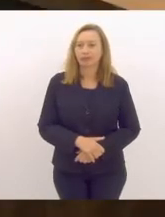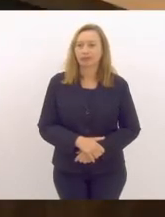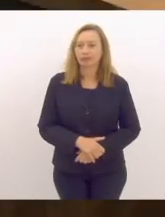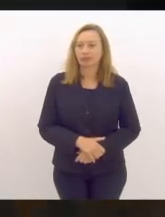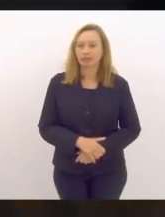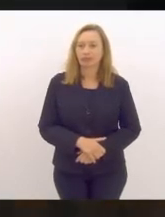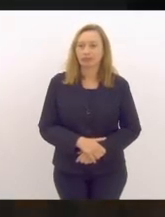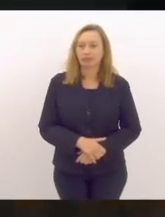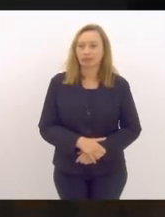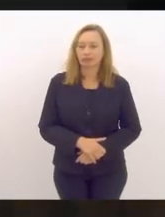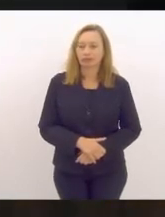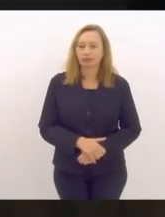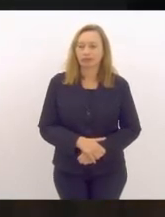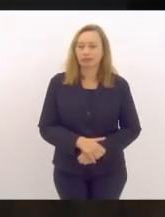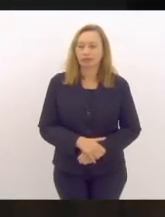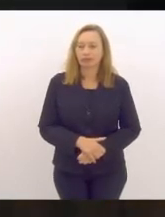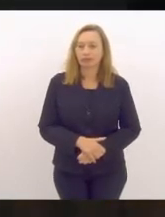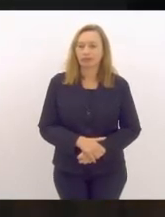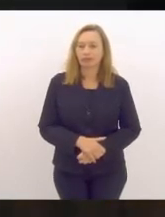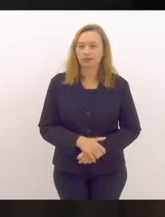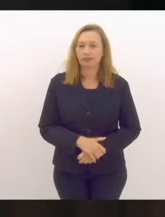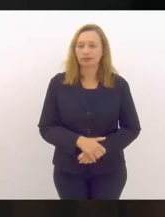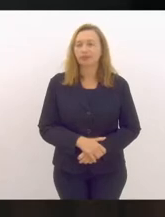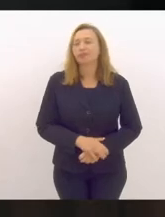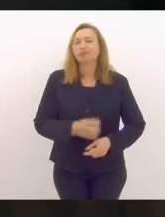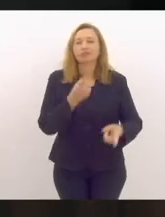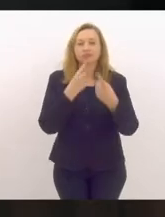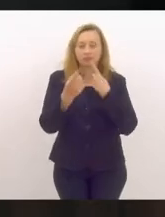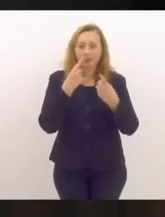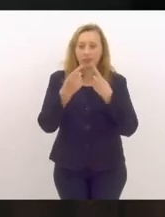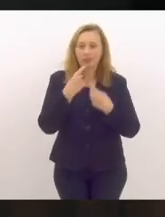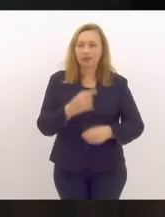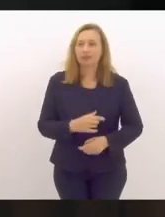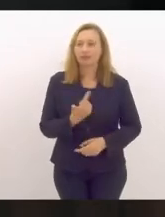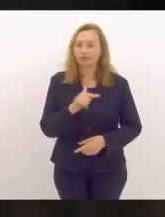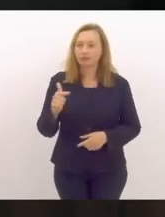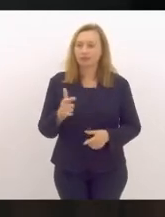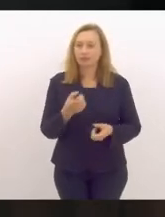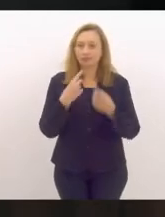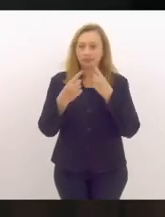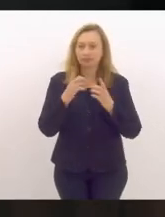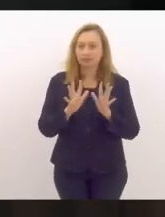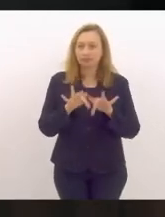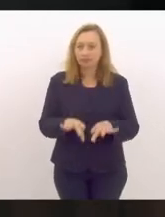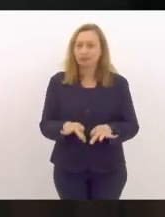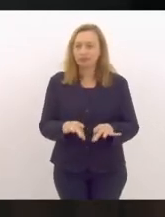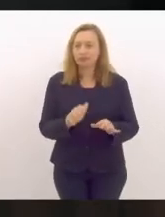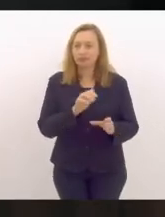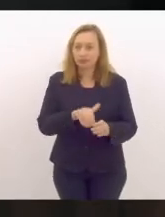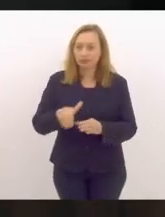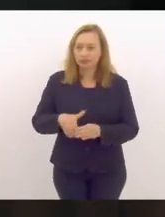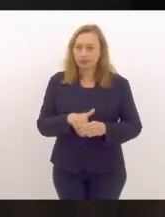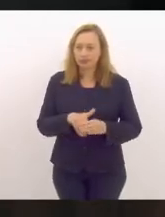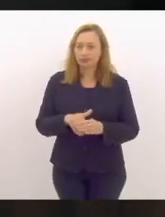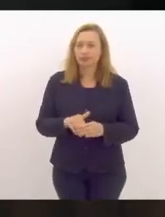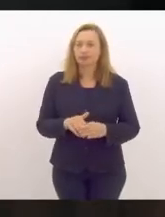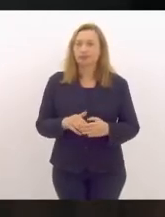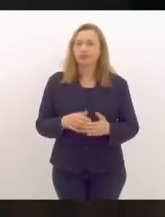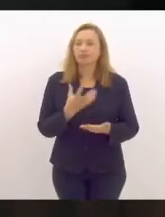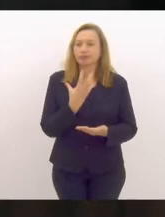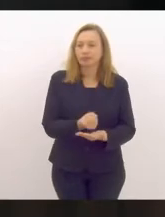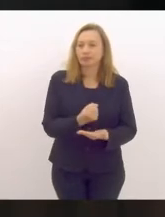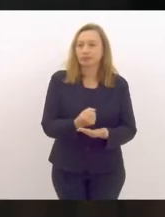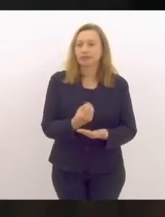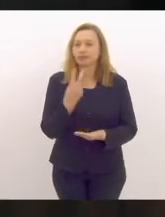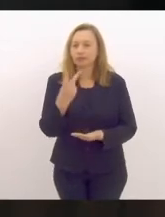Ok. Com os pareceres emitidos em discussão, não havendo quem queira discutir, encerrada a discussão, o projeto recebeu